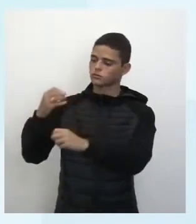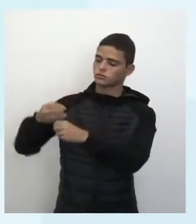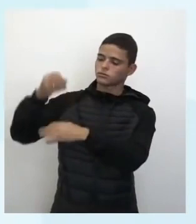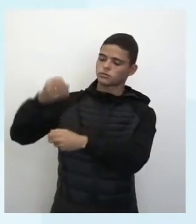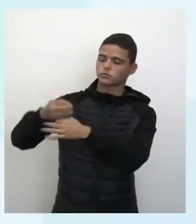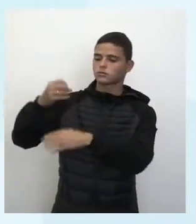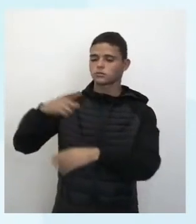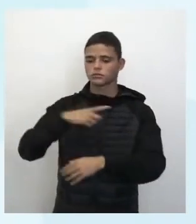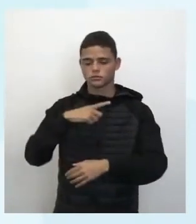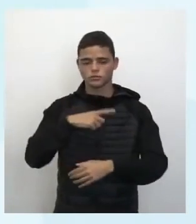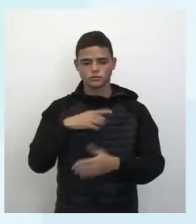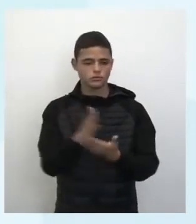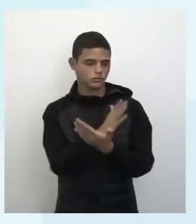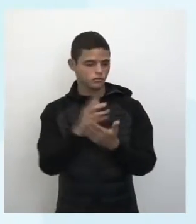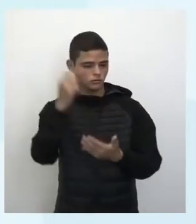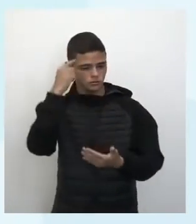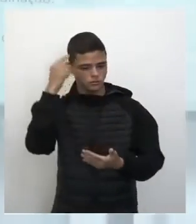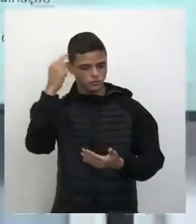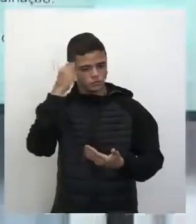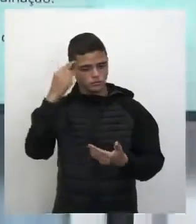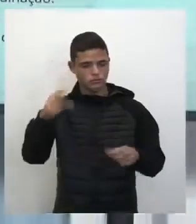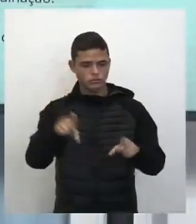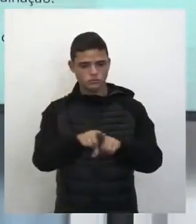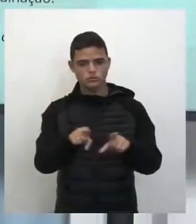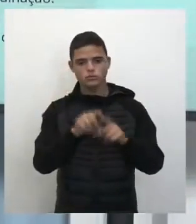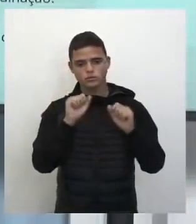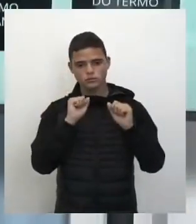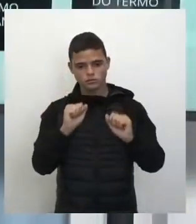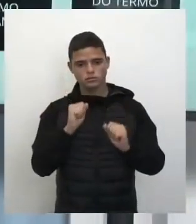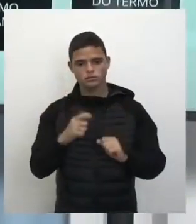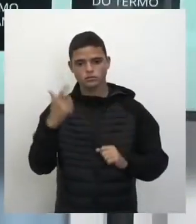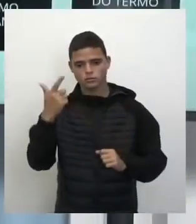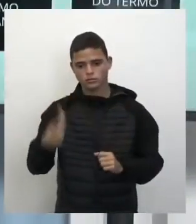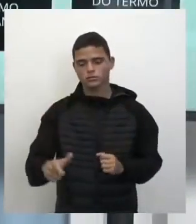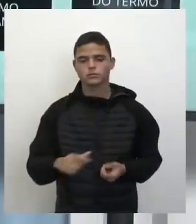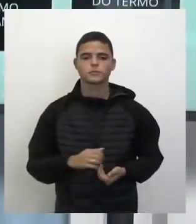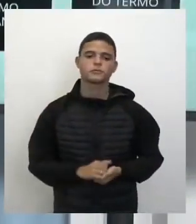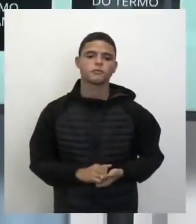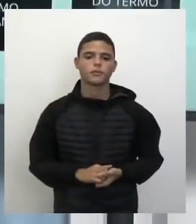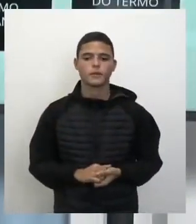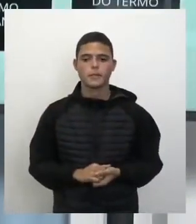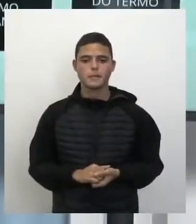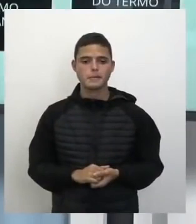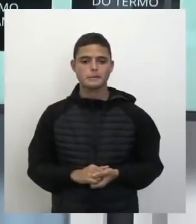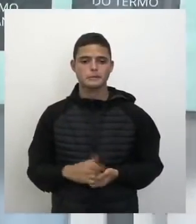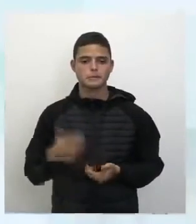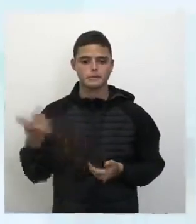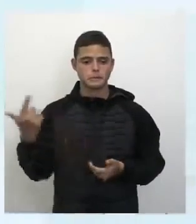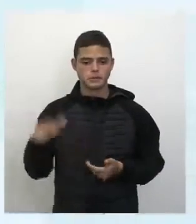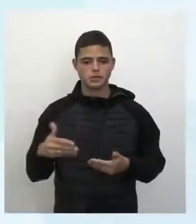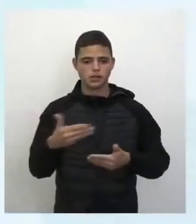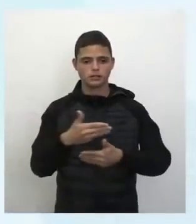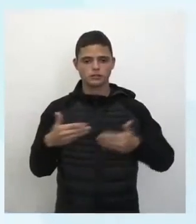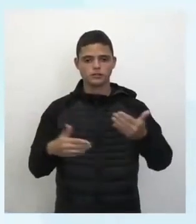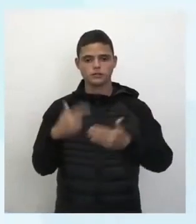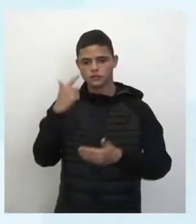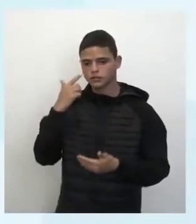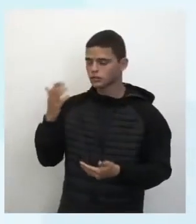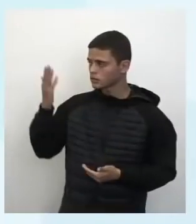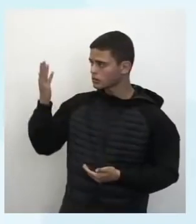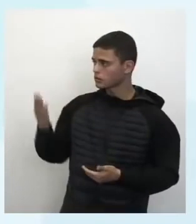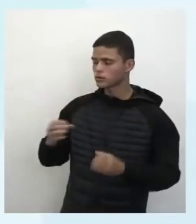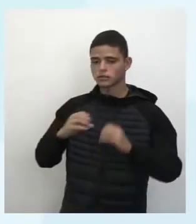está rolando dúvida, alguma coisa que eu preciso reafirmar, que eu reafirmo aqui, ok? Próxima tela. Oração